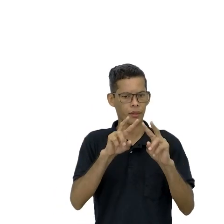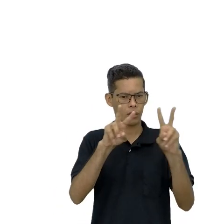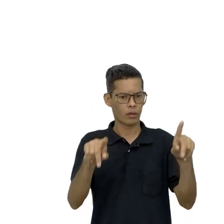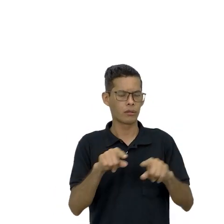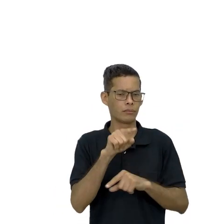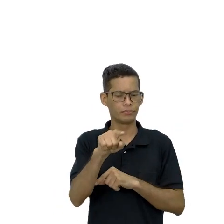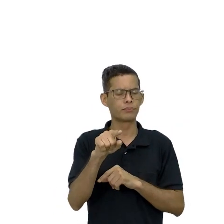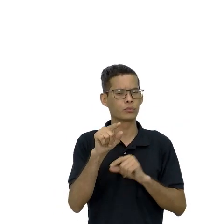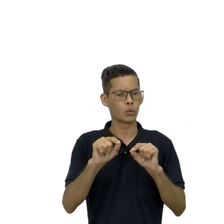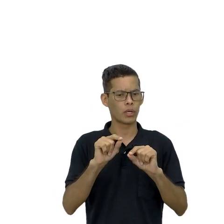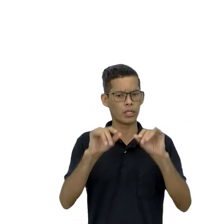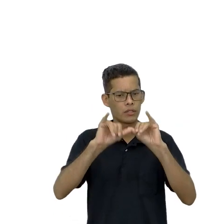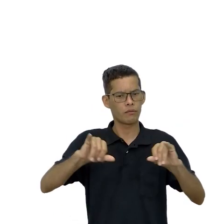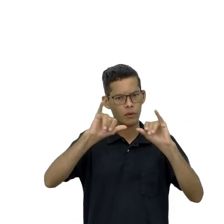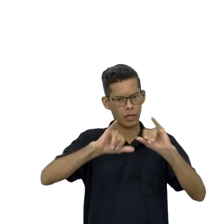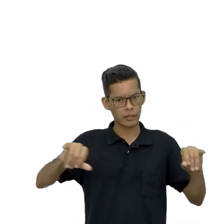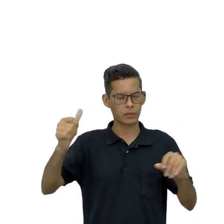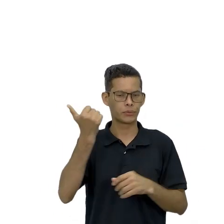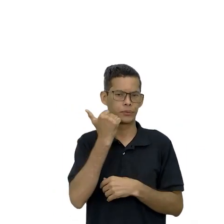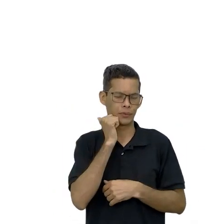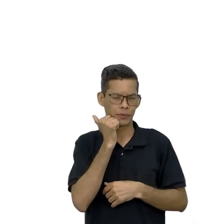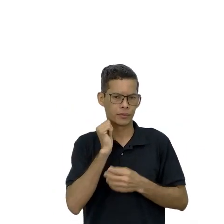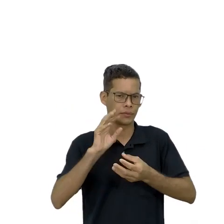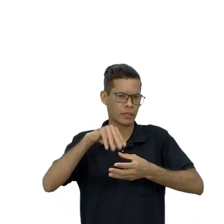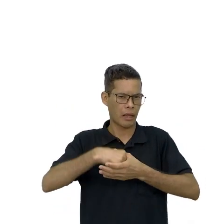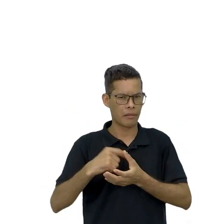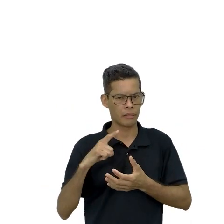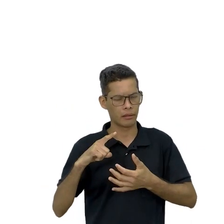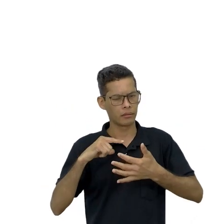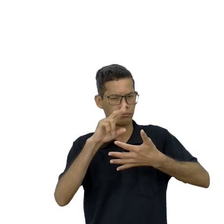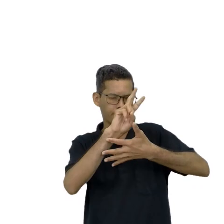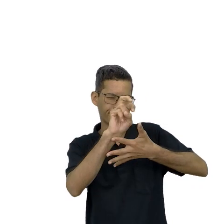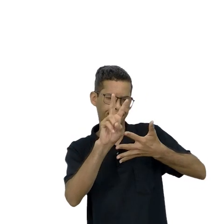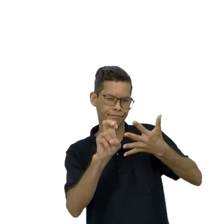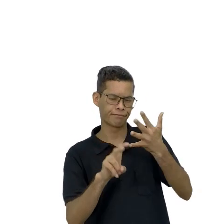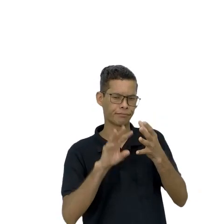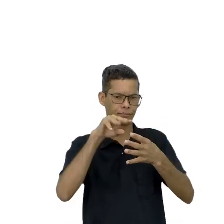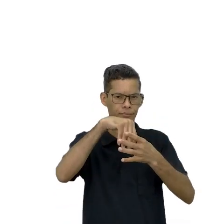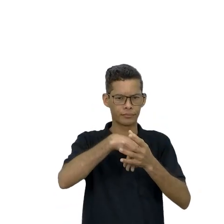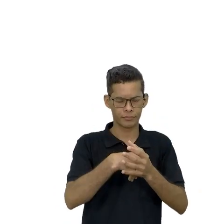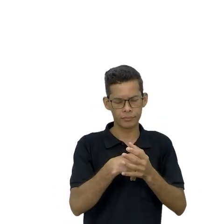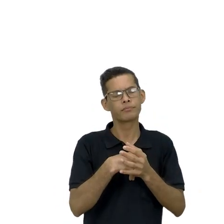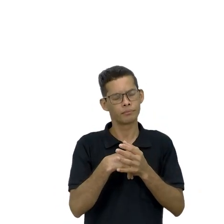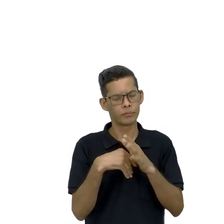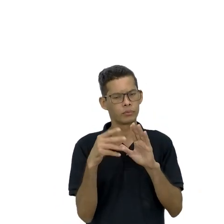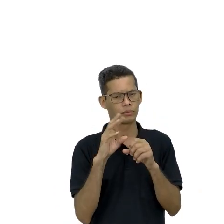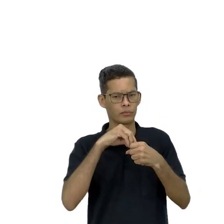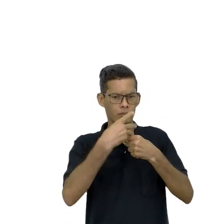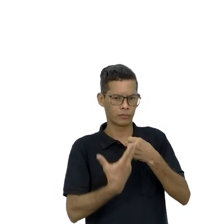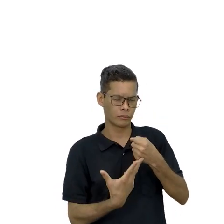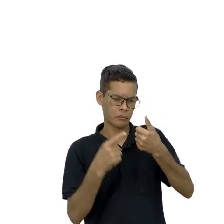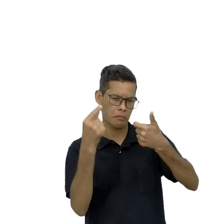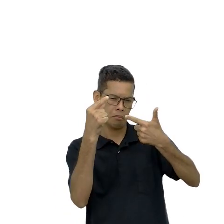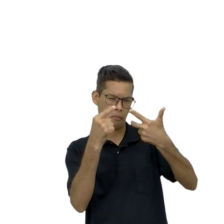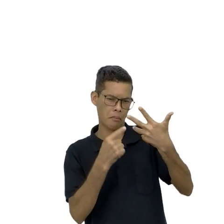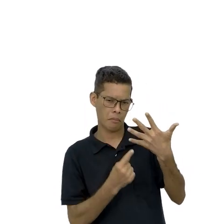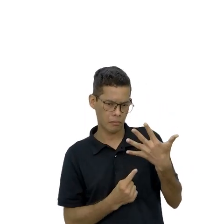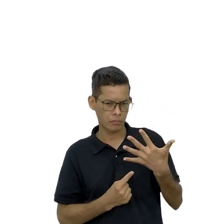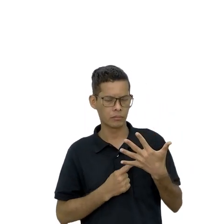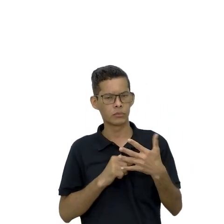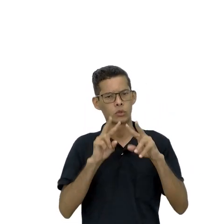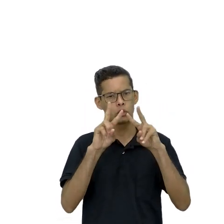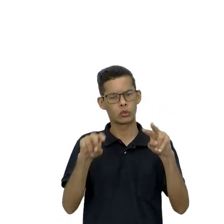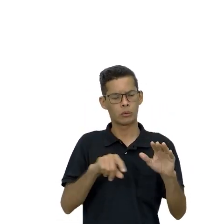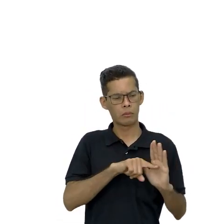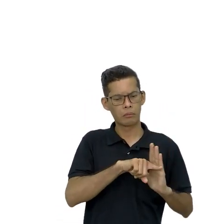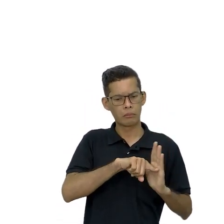científica, ela traz, então, no conteúdo aí, nas informações, dados relativos a determinadas pesquisas